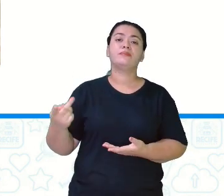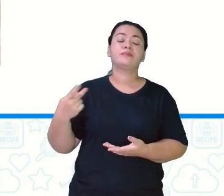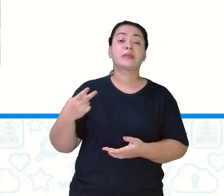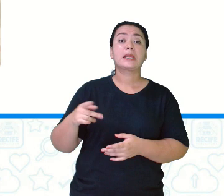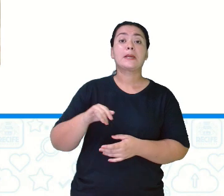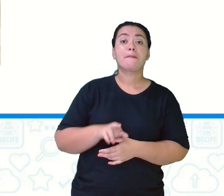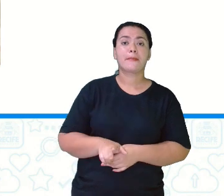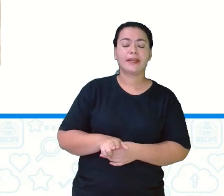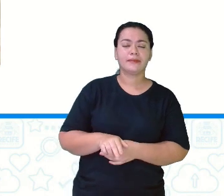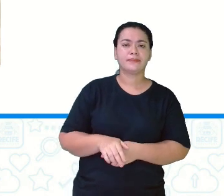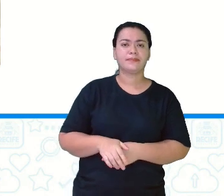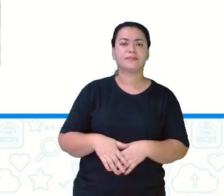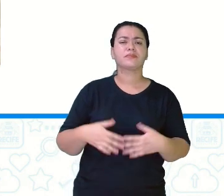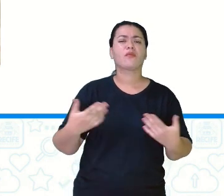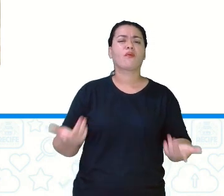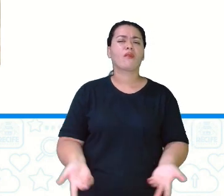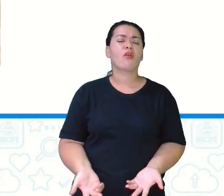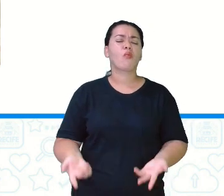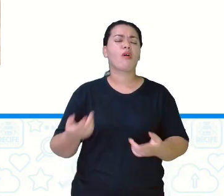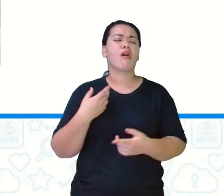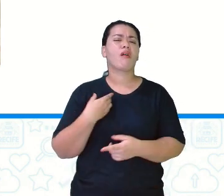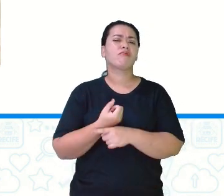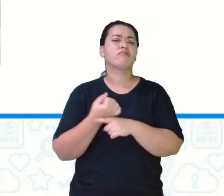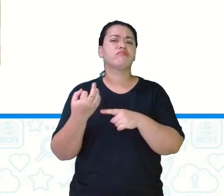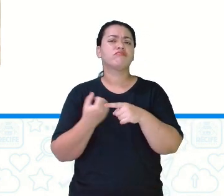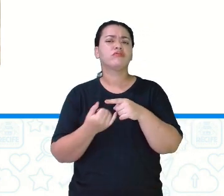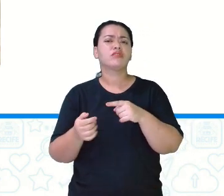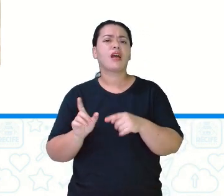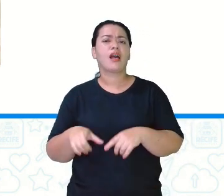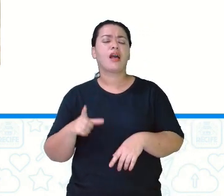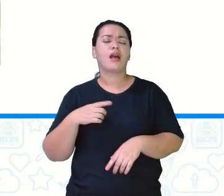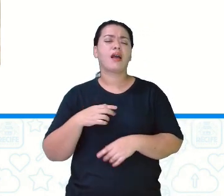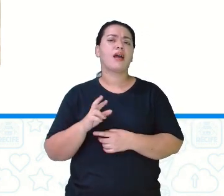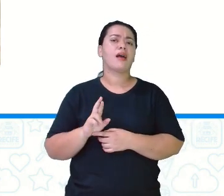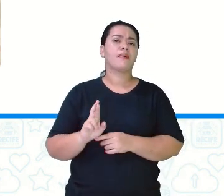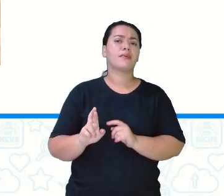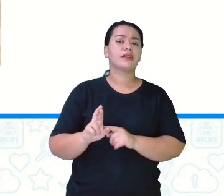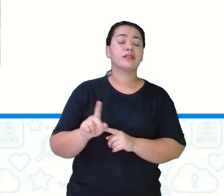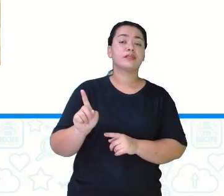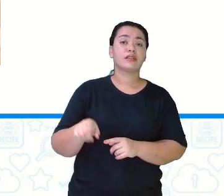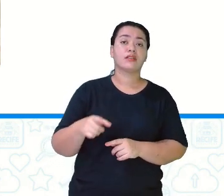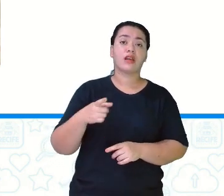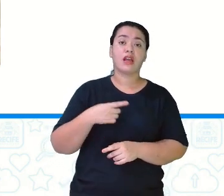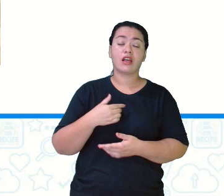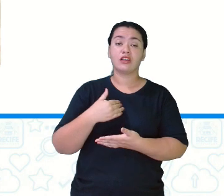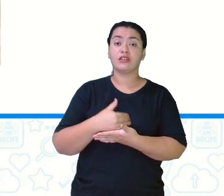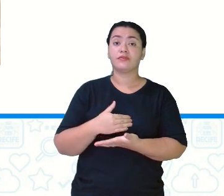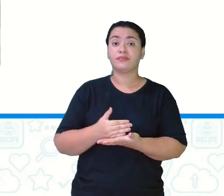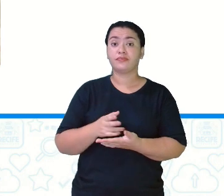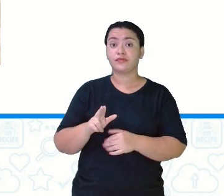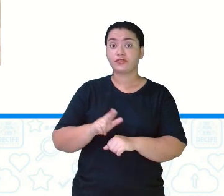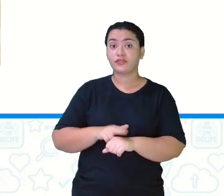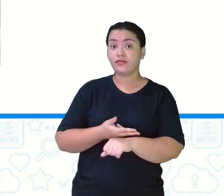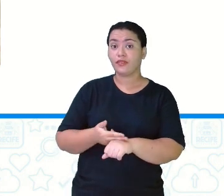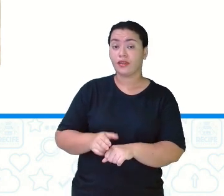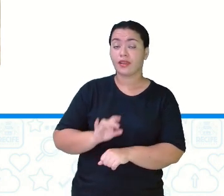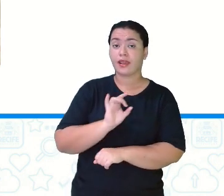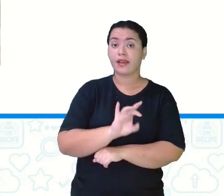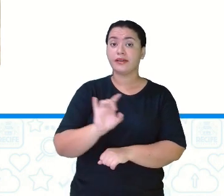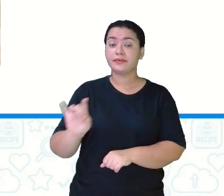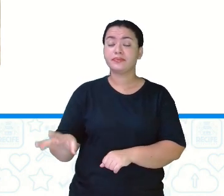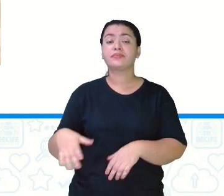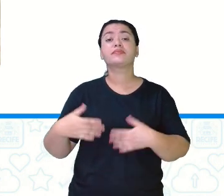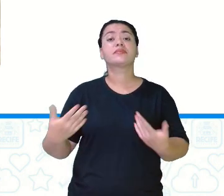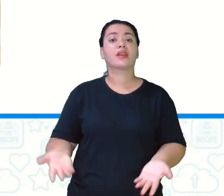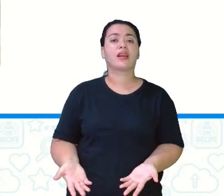sua irmã. Que fração representa a parte do chocolate que cada uma irá ficar.